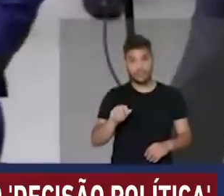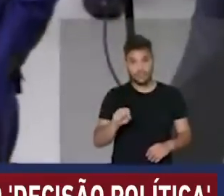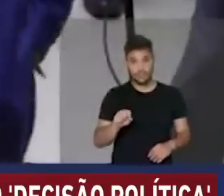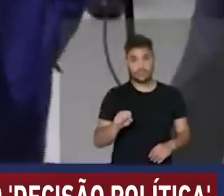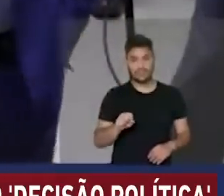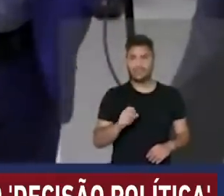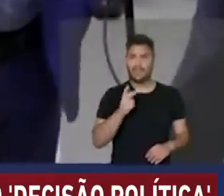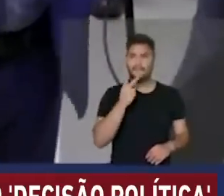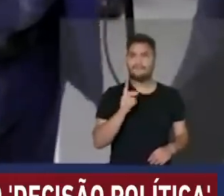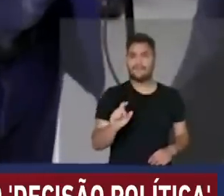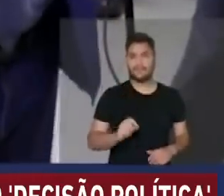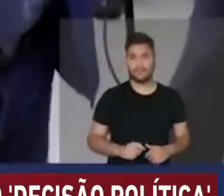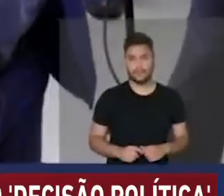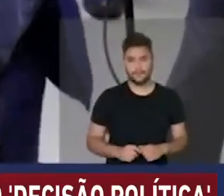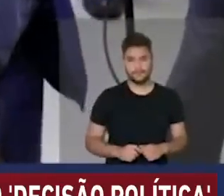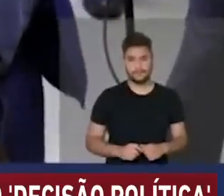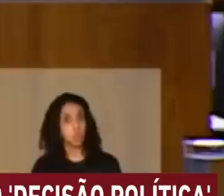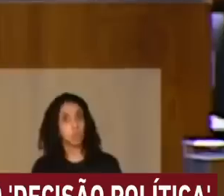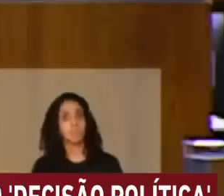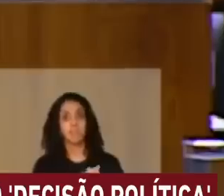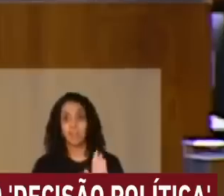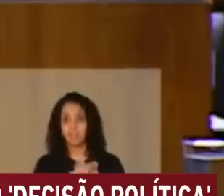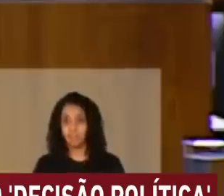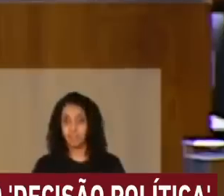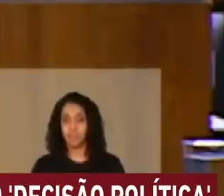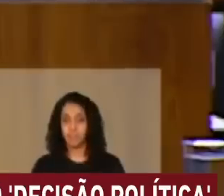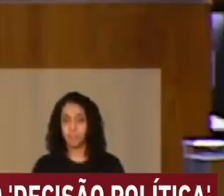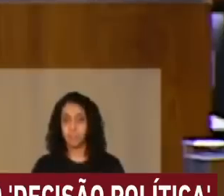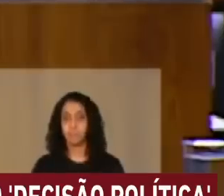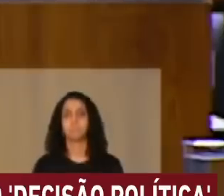o candidato do PT à segunda secretaria. E a deputada